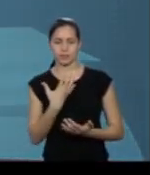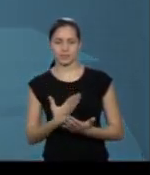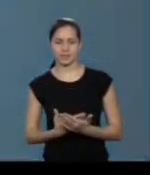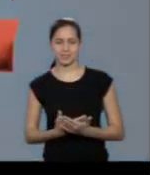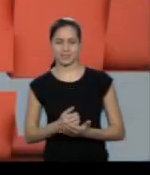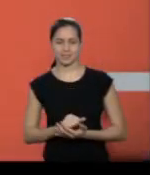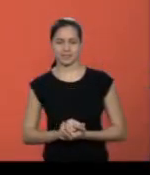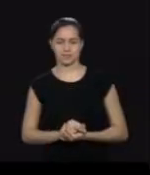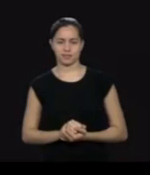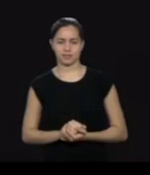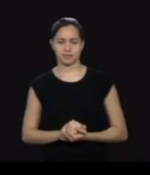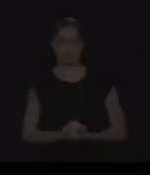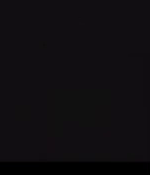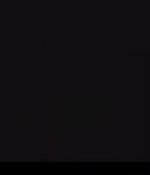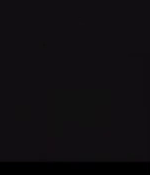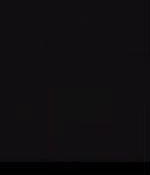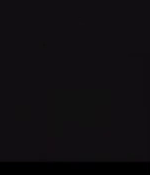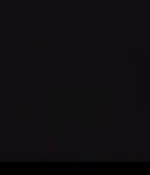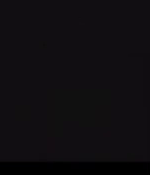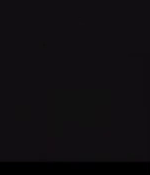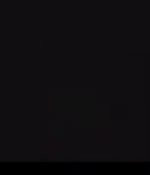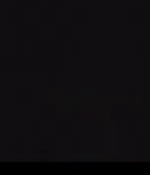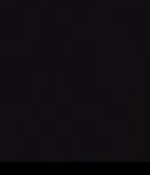Bons estudos!